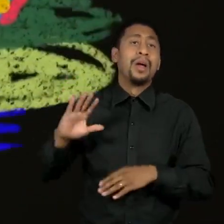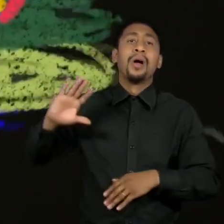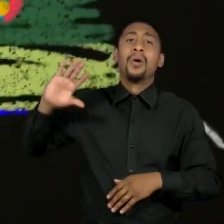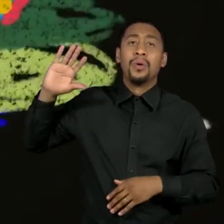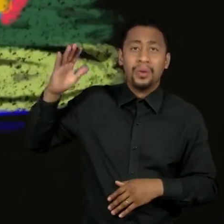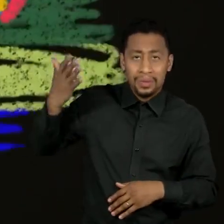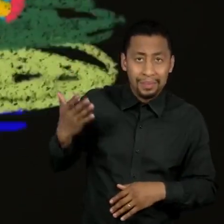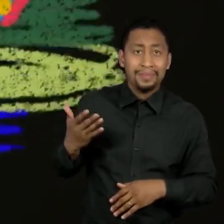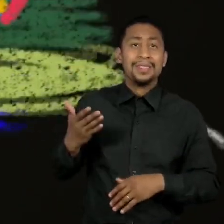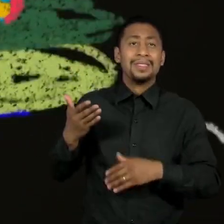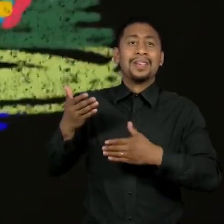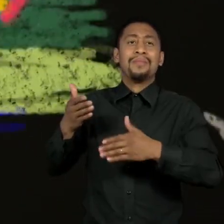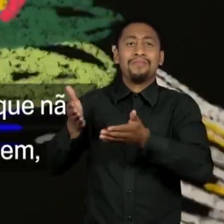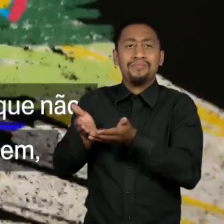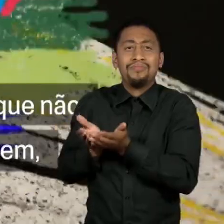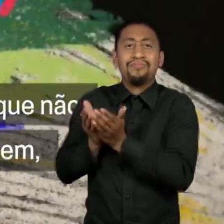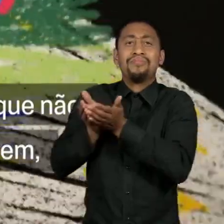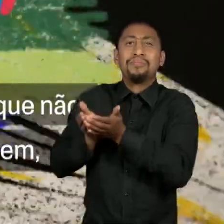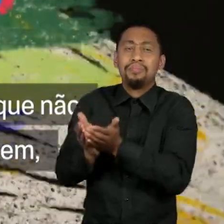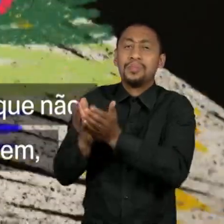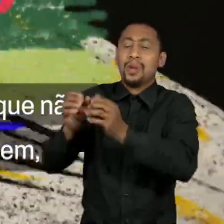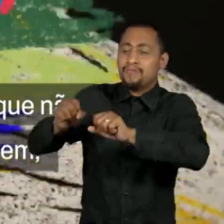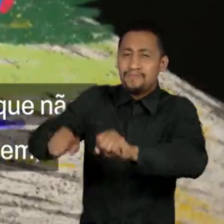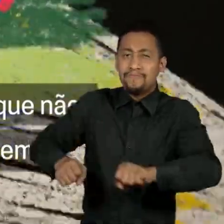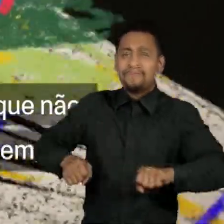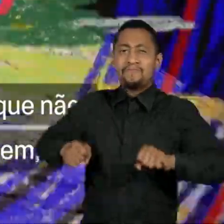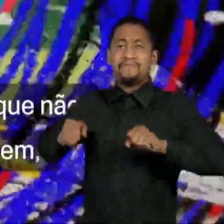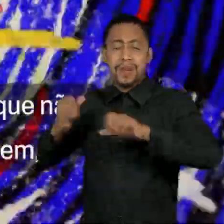protegen a nosotros de todo lo malo.